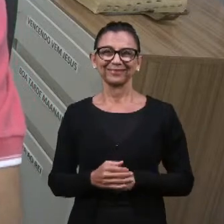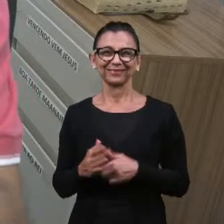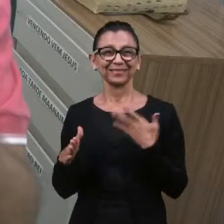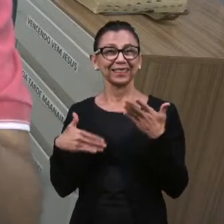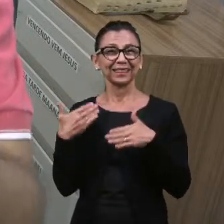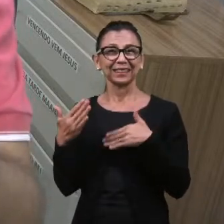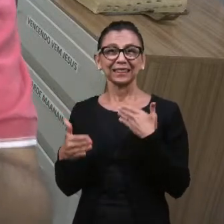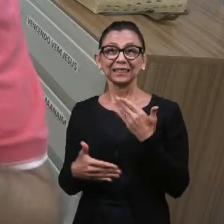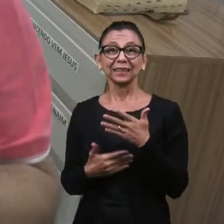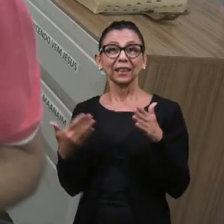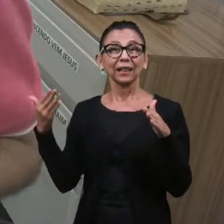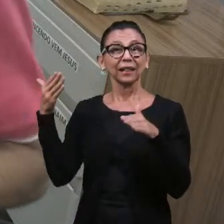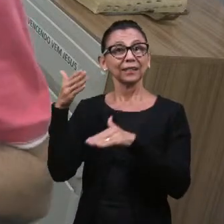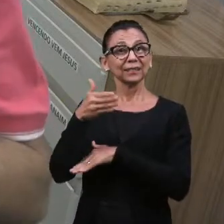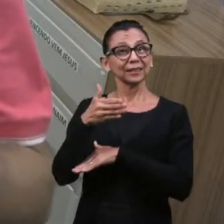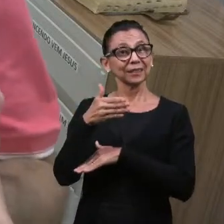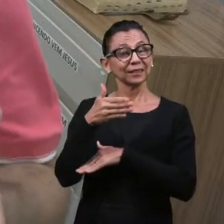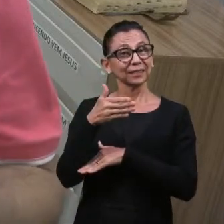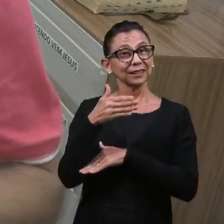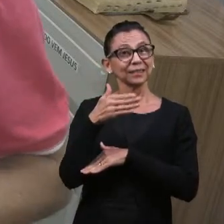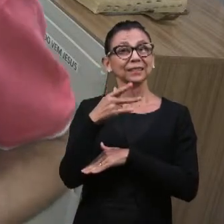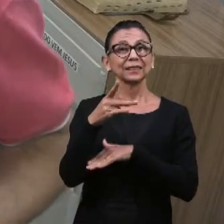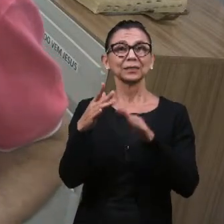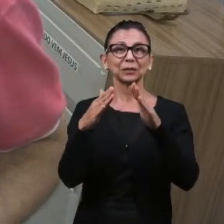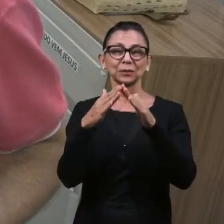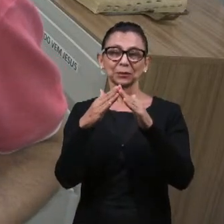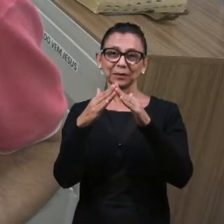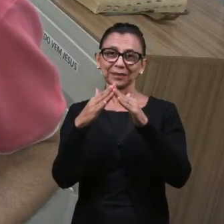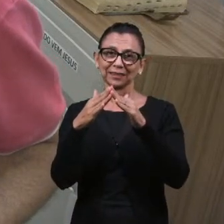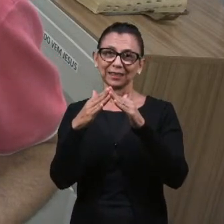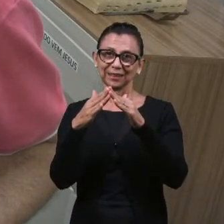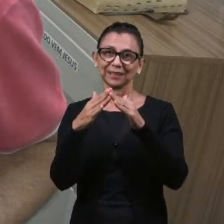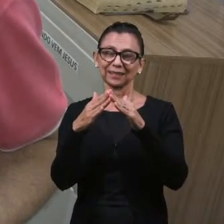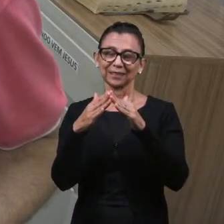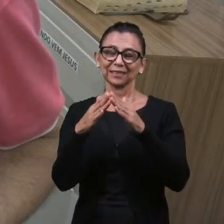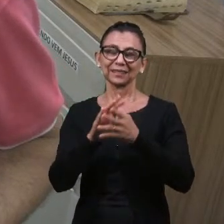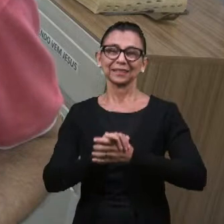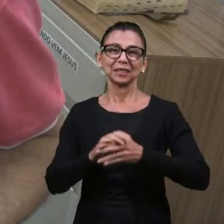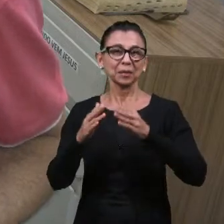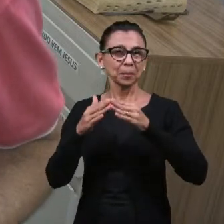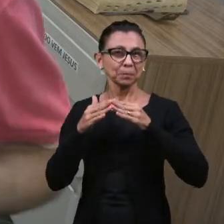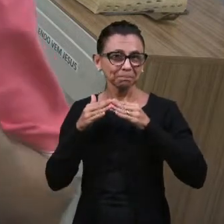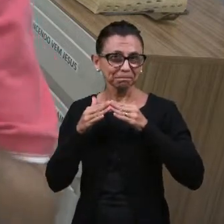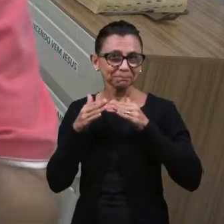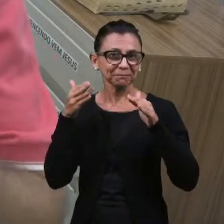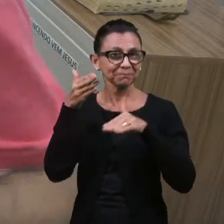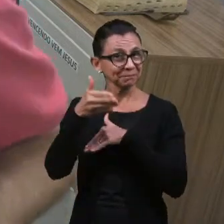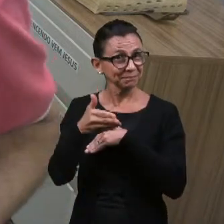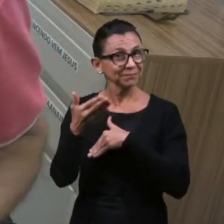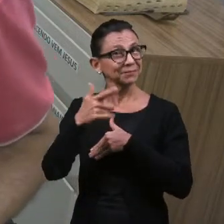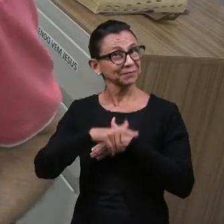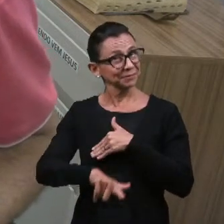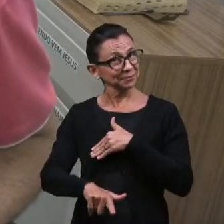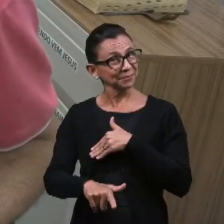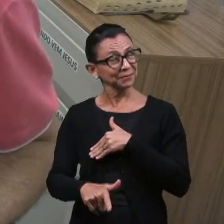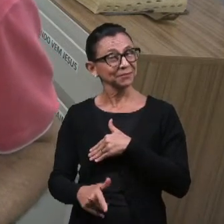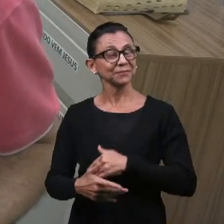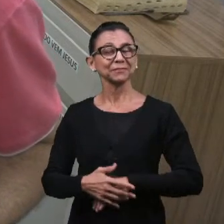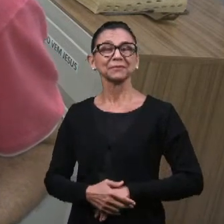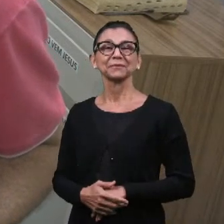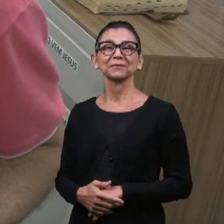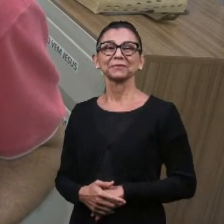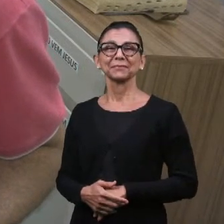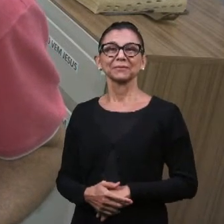estar aí na sua casa, né? Você permitindo que a gente possa entrar mais uma vez, estar com vocês aí, trazendo